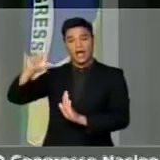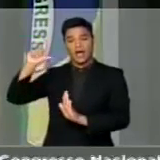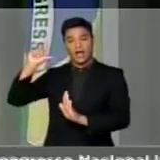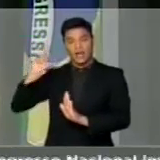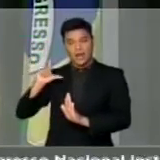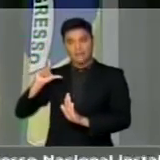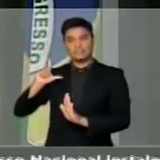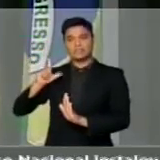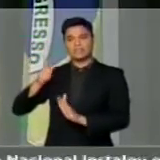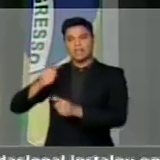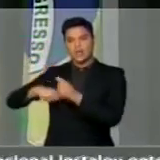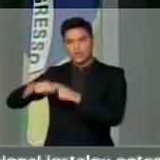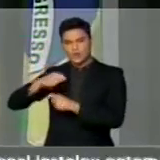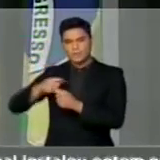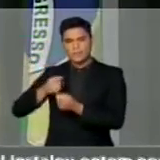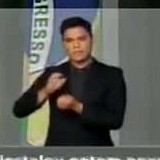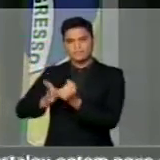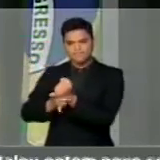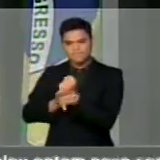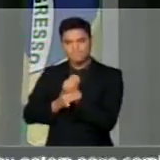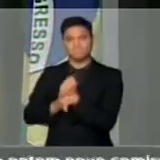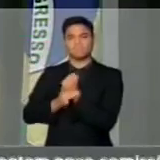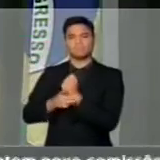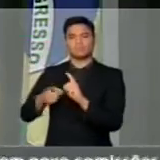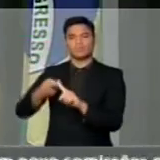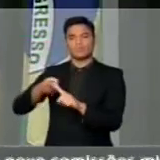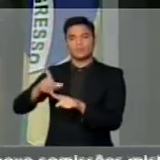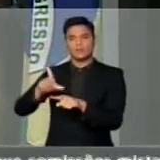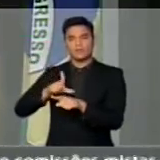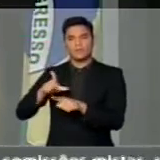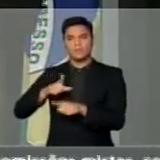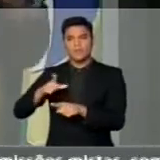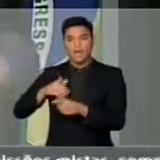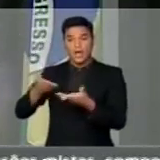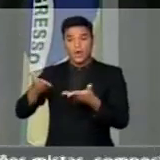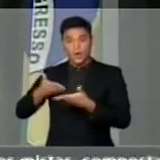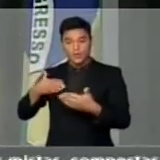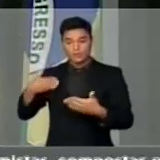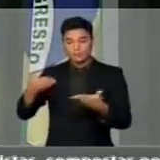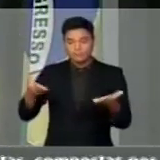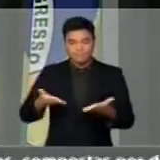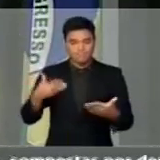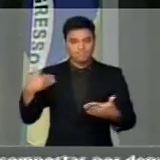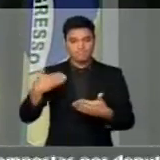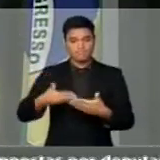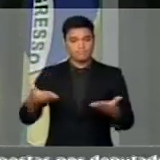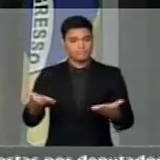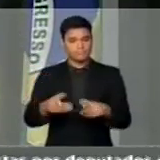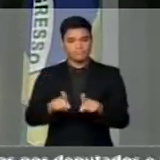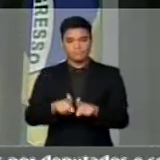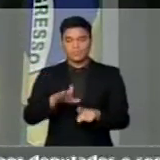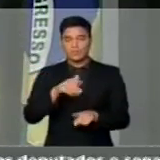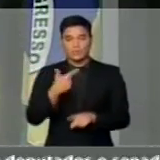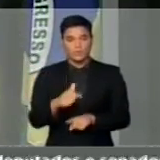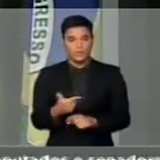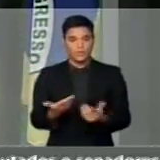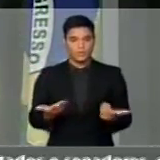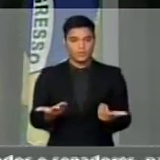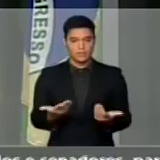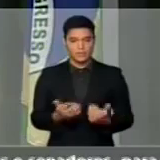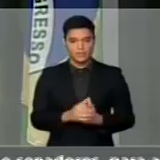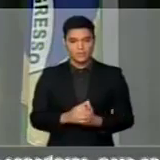da estabilidade, ao ponto de hoje alguns falarem em golpe em volta do militarismo, que é um absurdo.